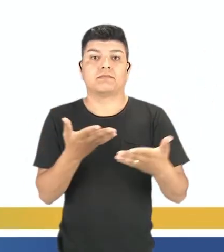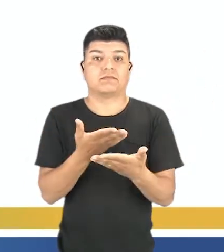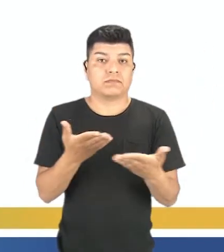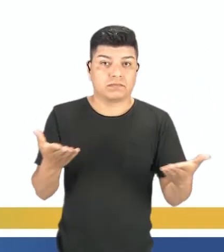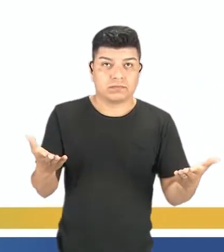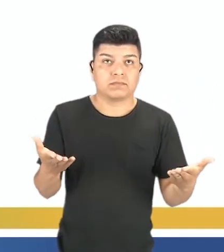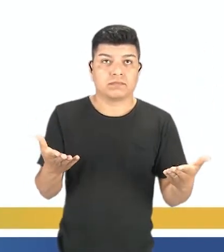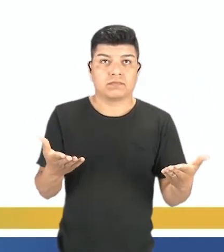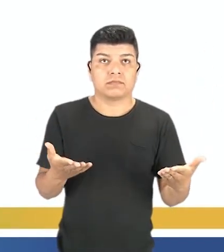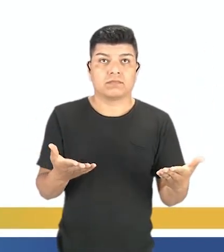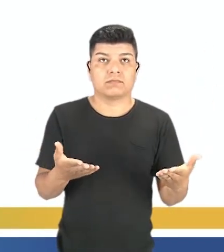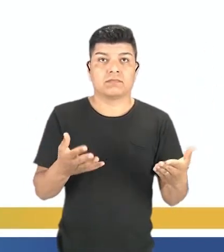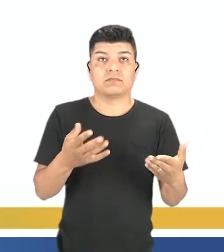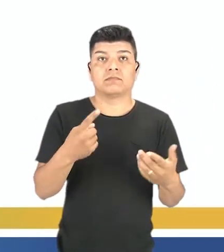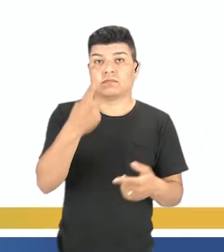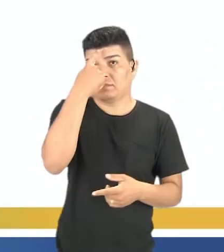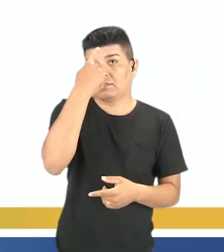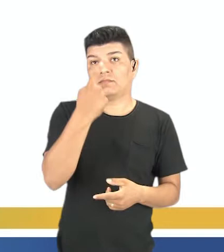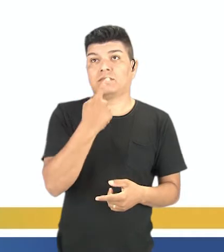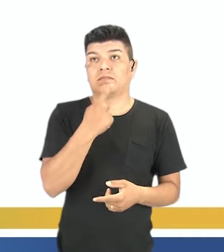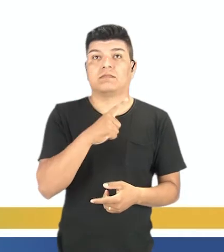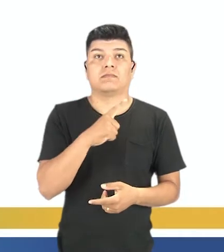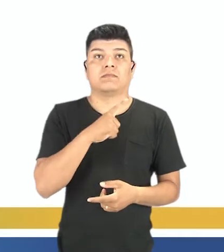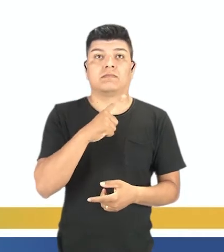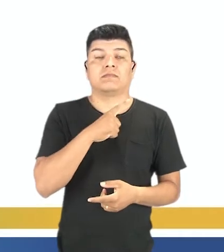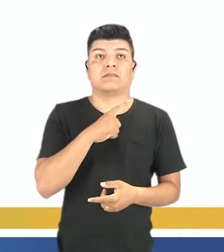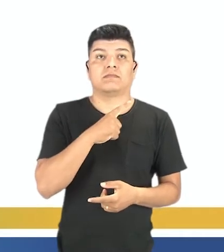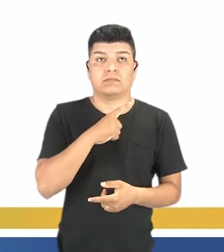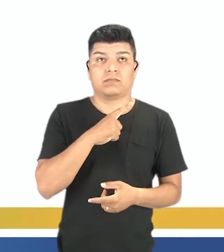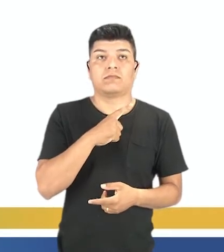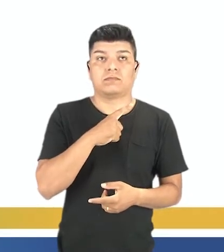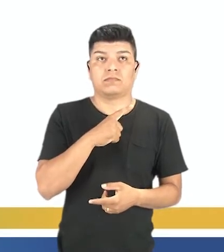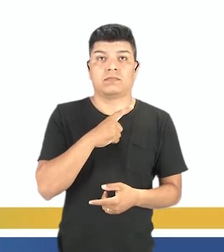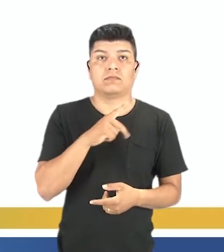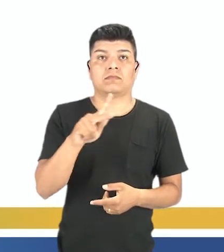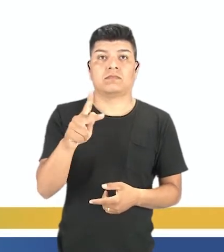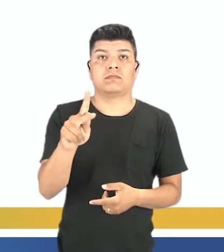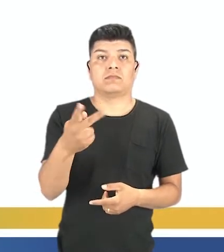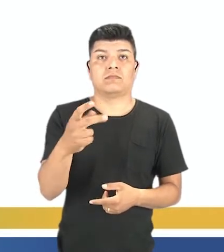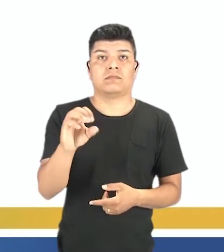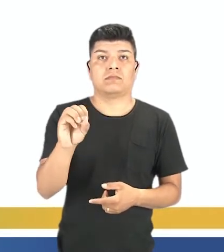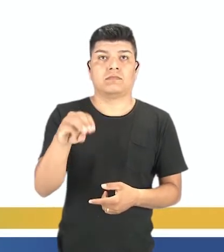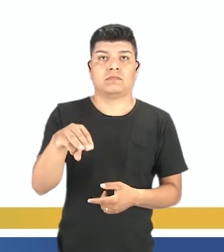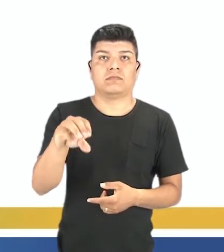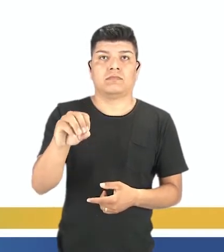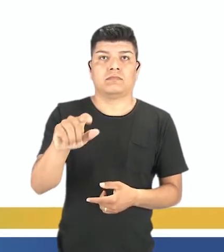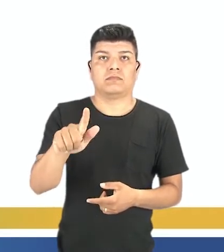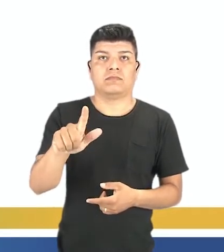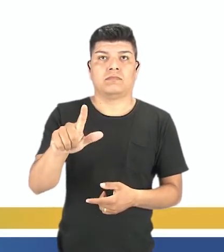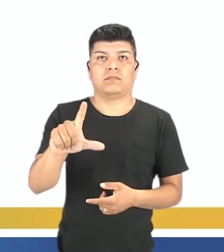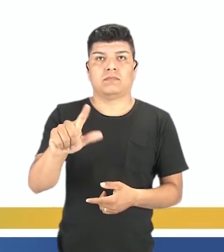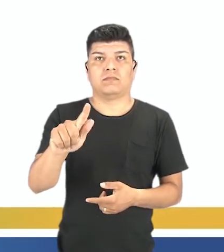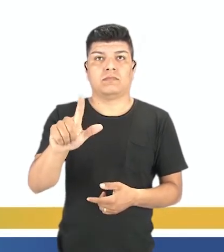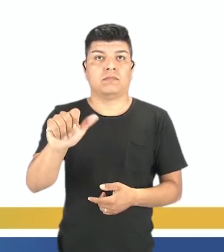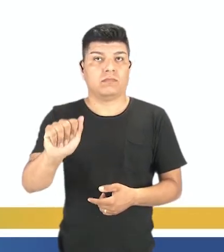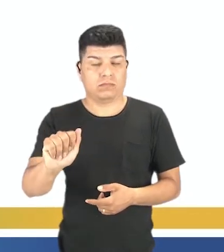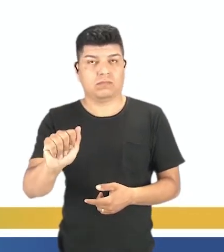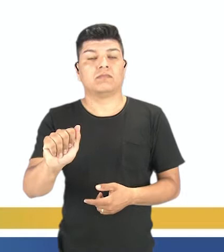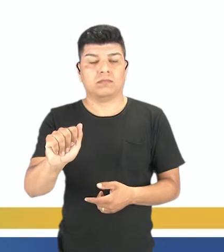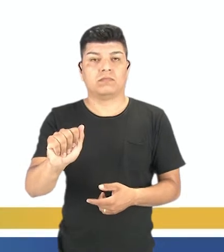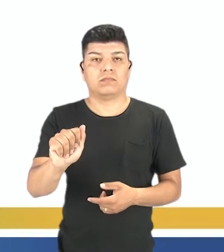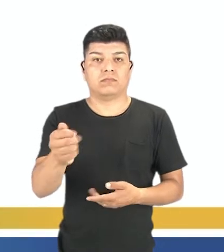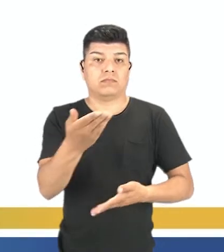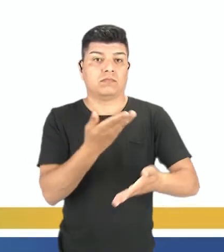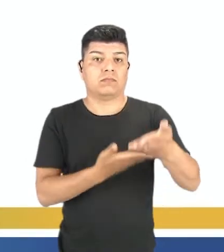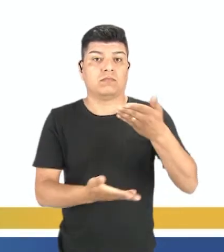porção marcada no quadradinho aí, onde eu tenho, né, a porção homóloga do cromossomo, ou seja, onde ele compartilha as